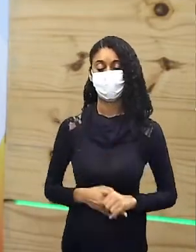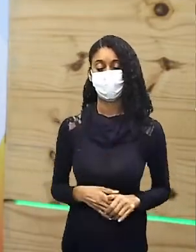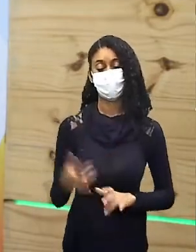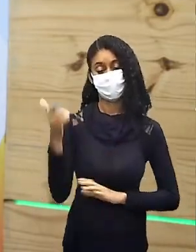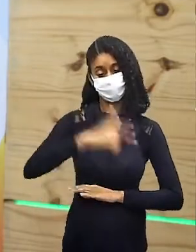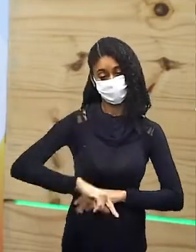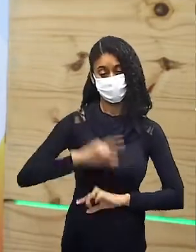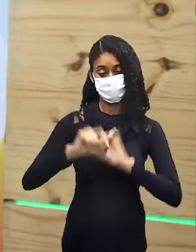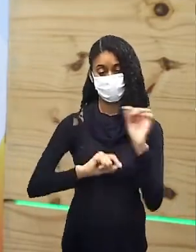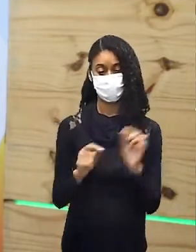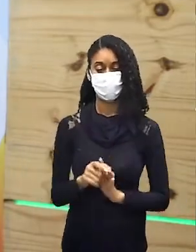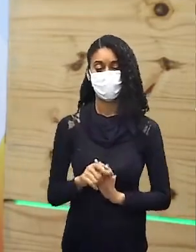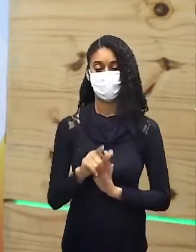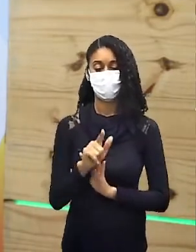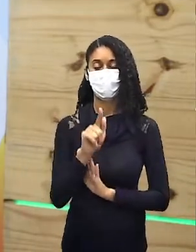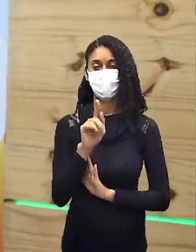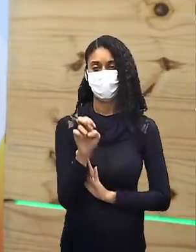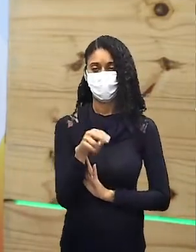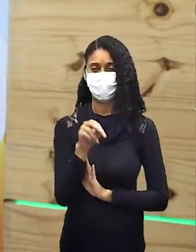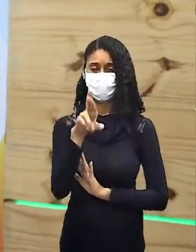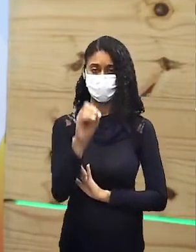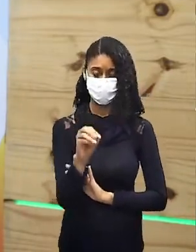repetindo: gênero textual,